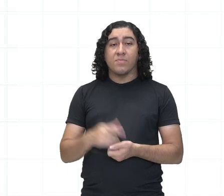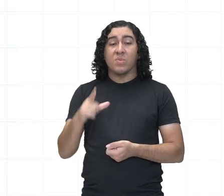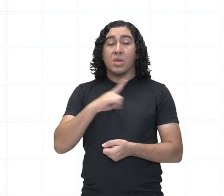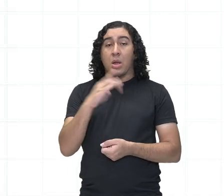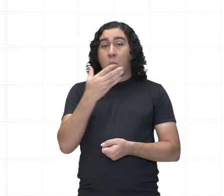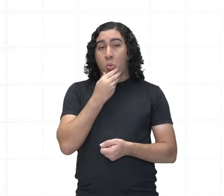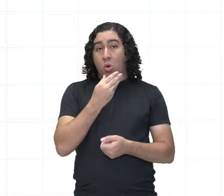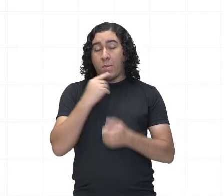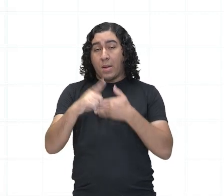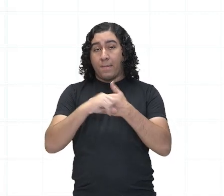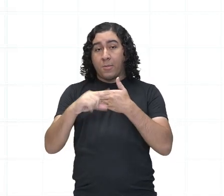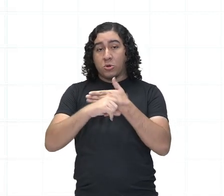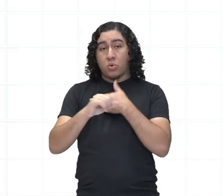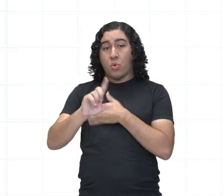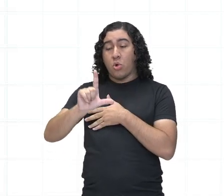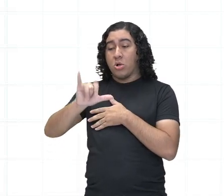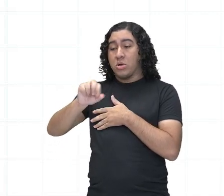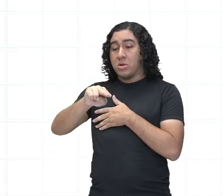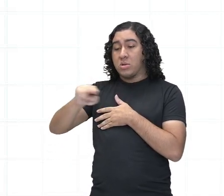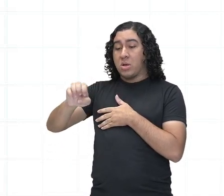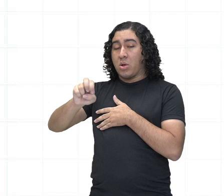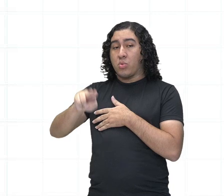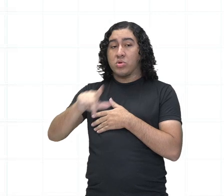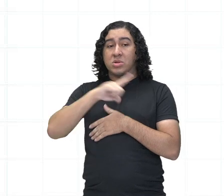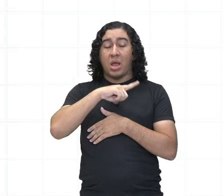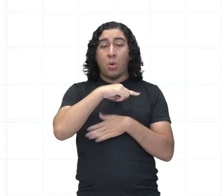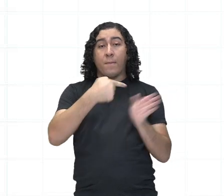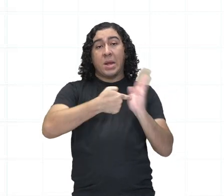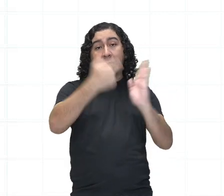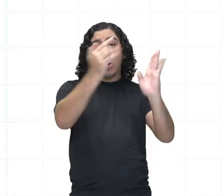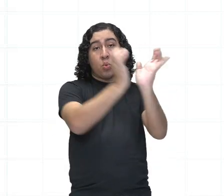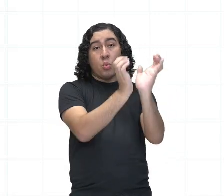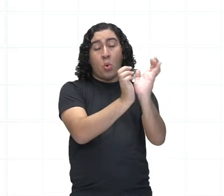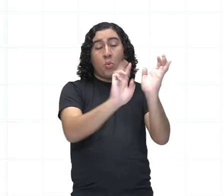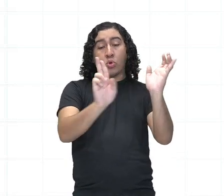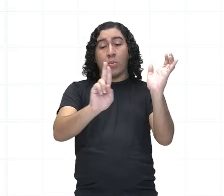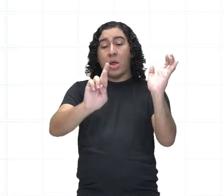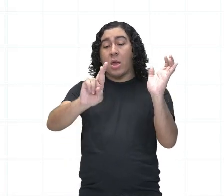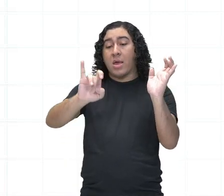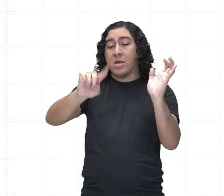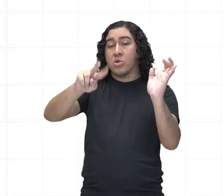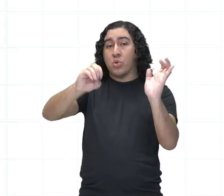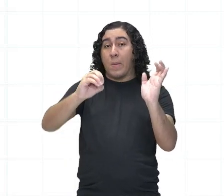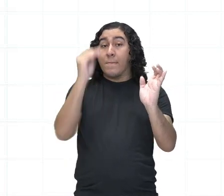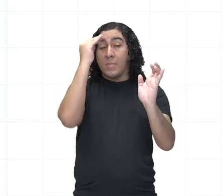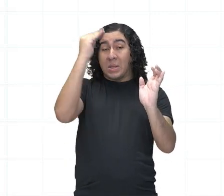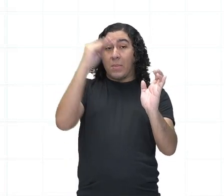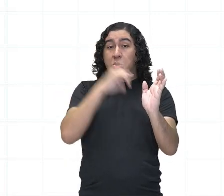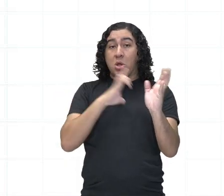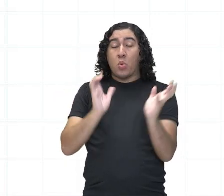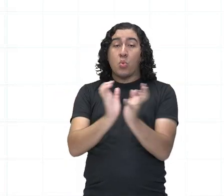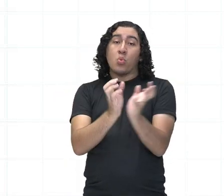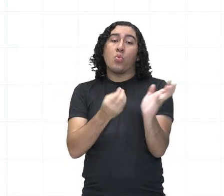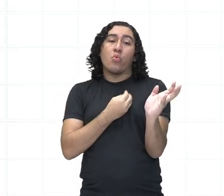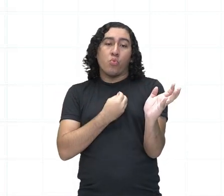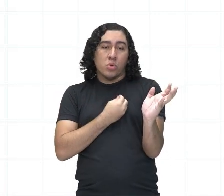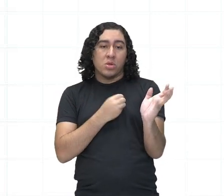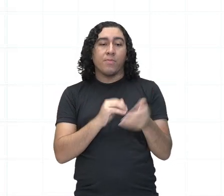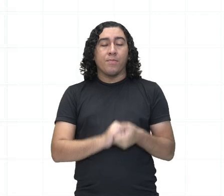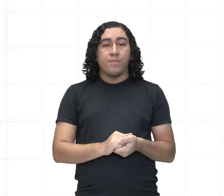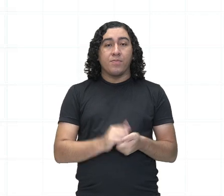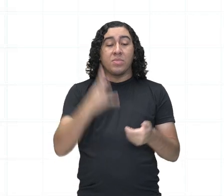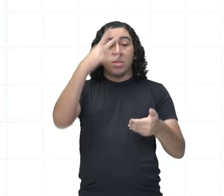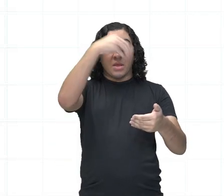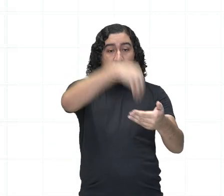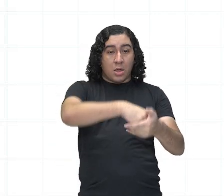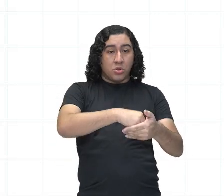Linneu, né? E elas têm o reino, que é a maior categoria, então é formado por um conjunto de filos, o filo,